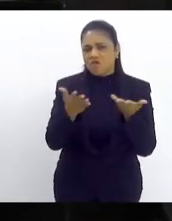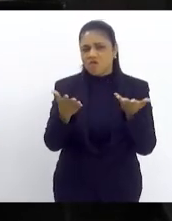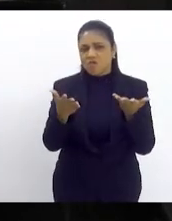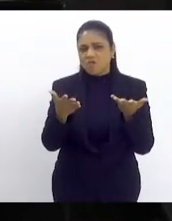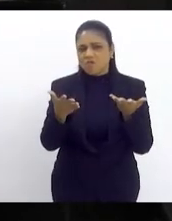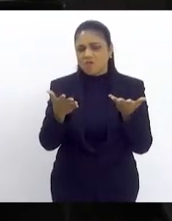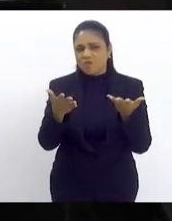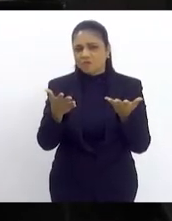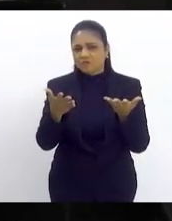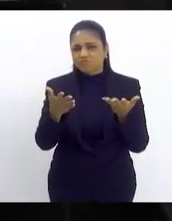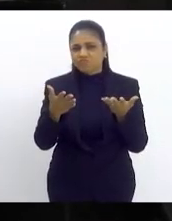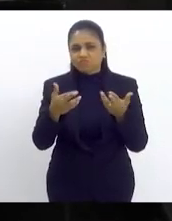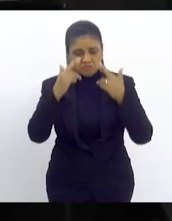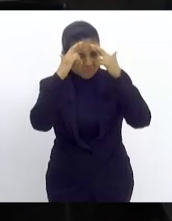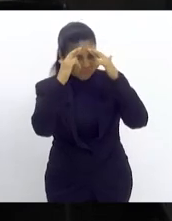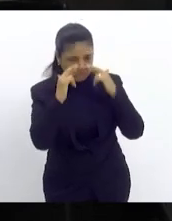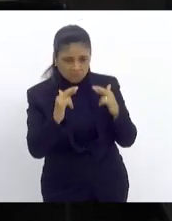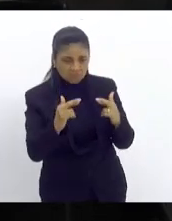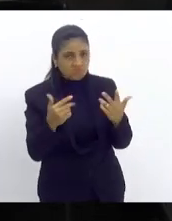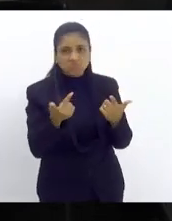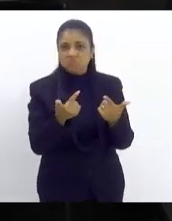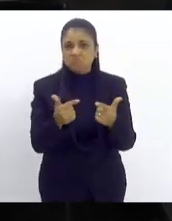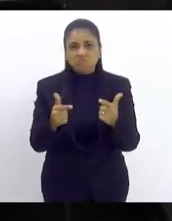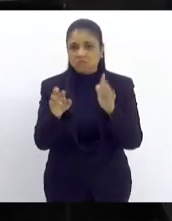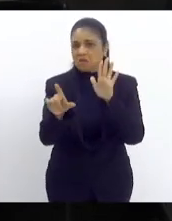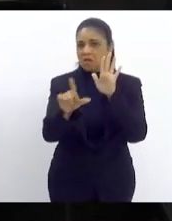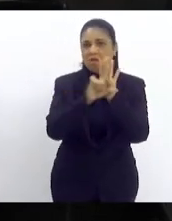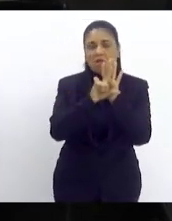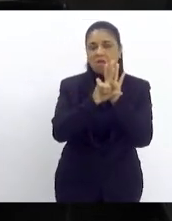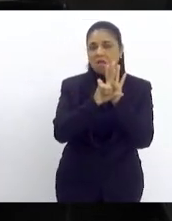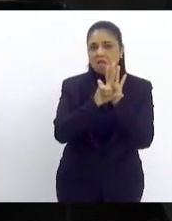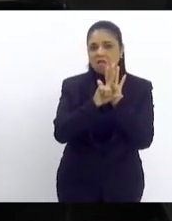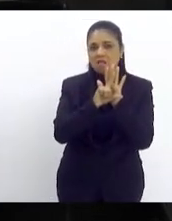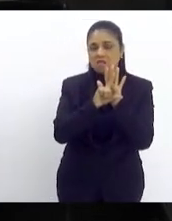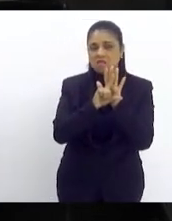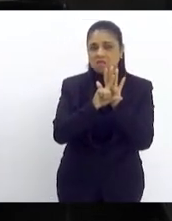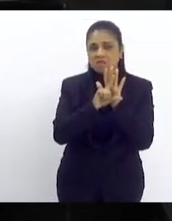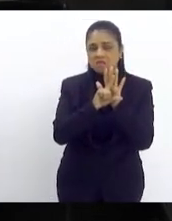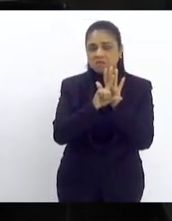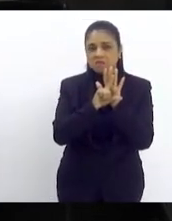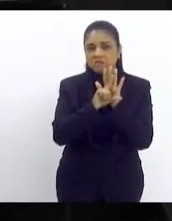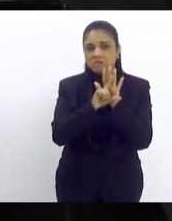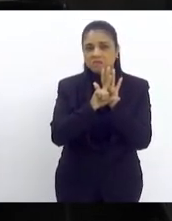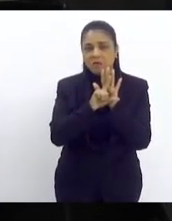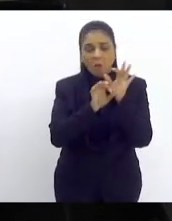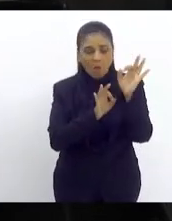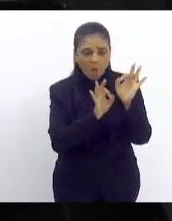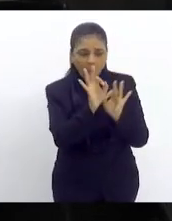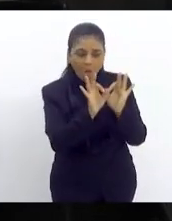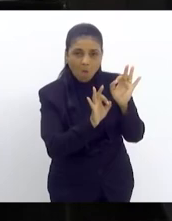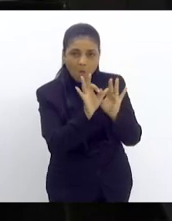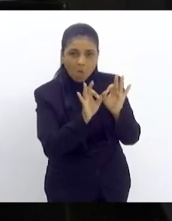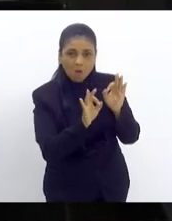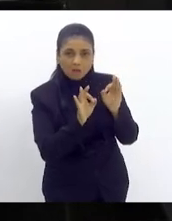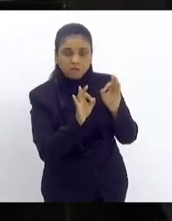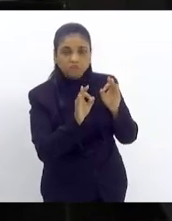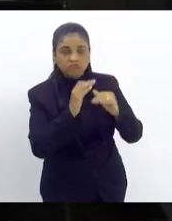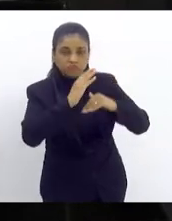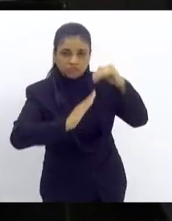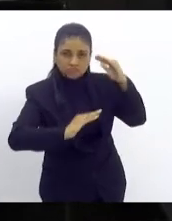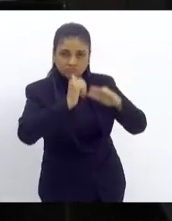um completo diz respeito à legislação em vigor que é o plano de cargos e salário dos profissionais de